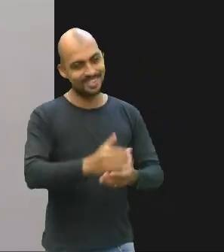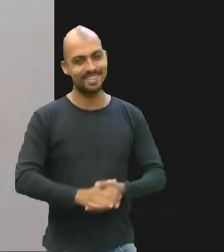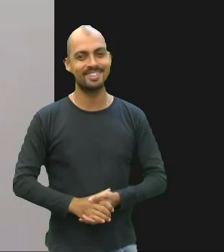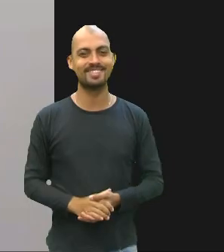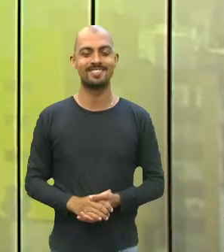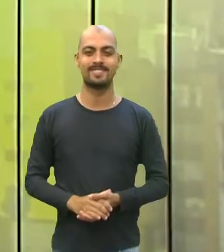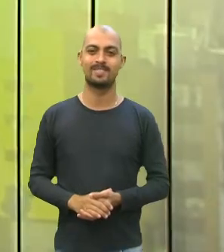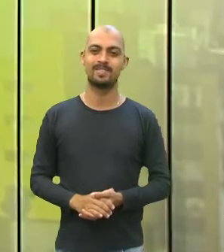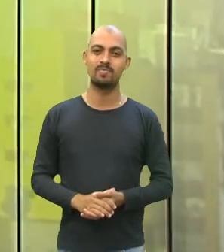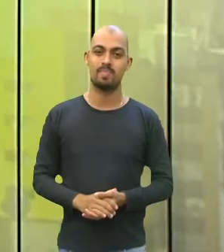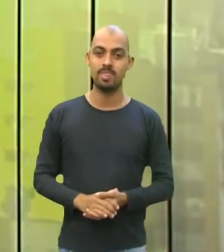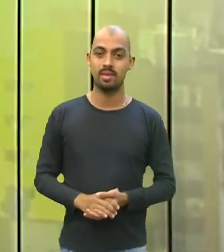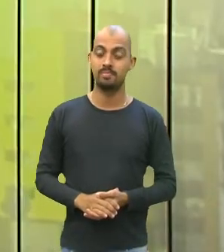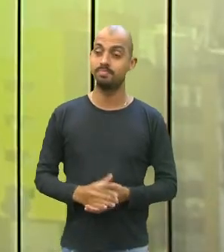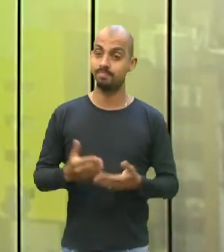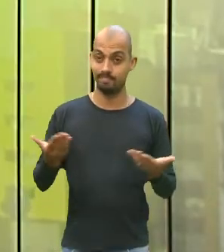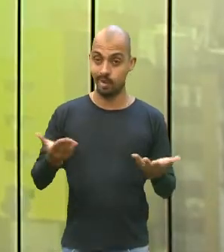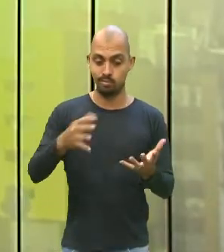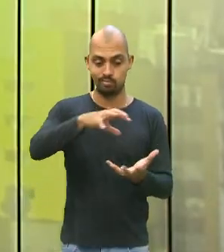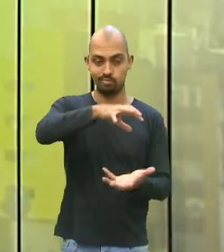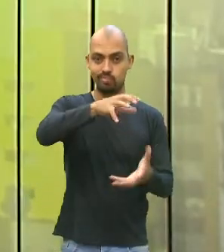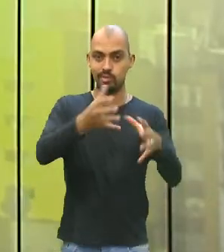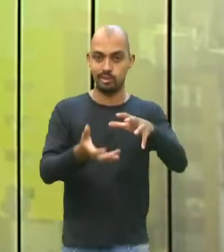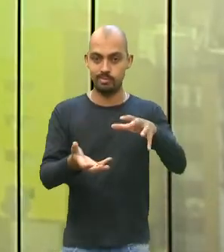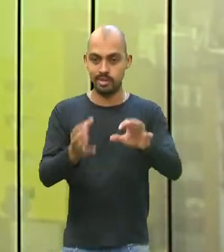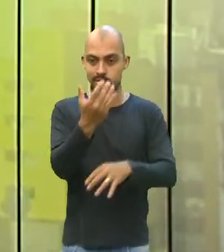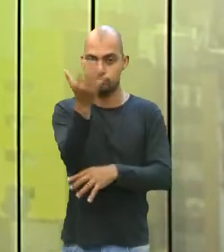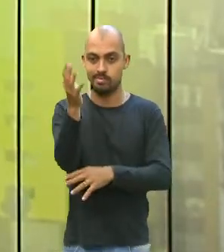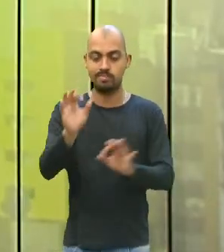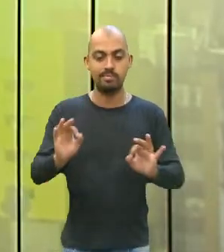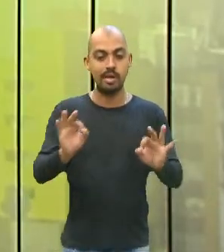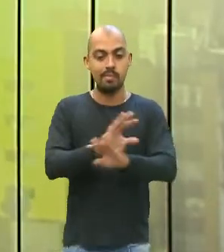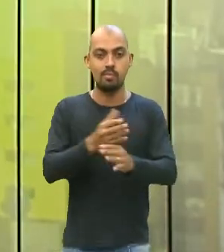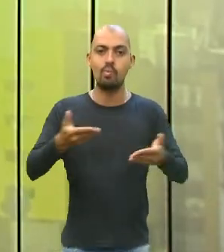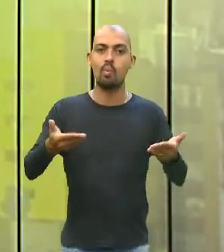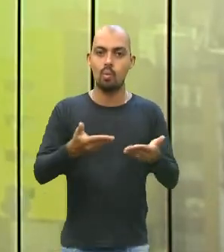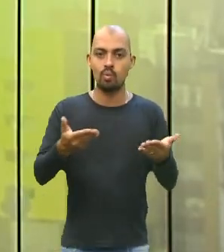obrigada. E assim a gente termina o Giro Ambiental